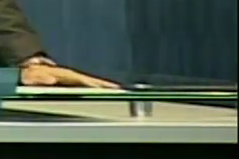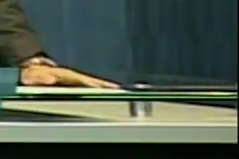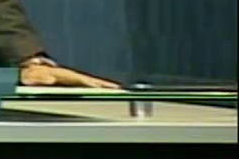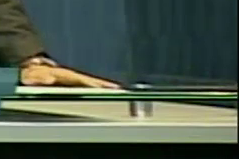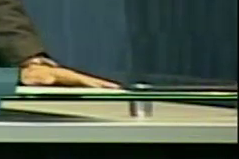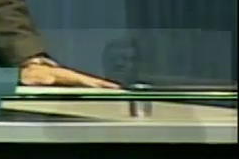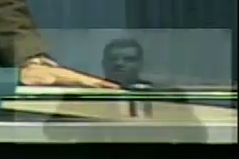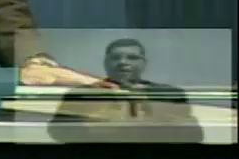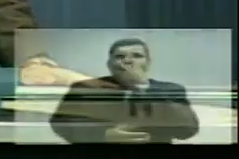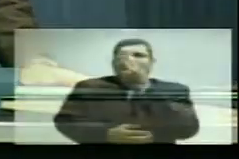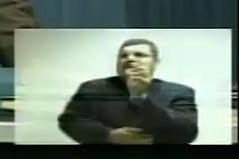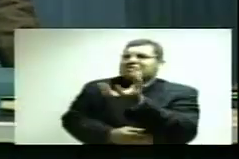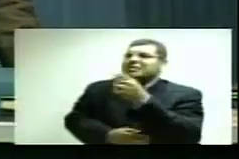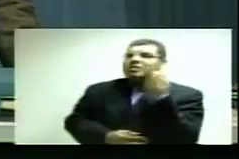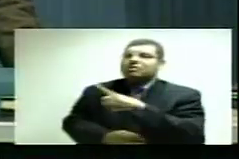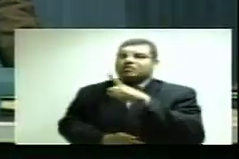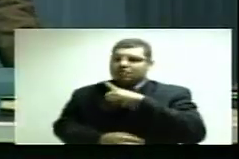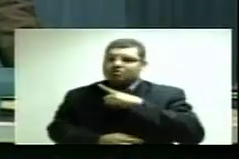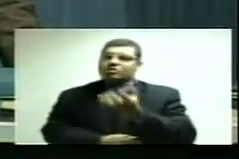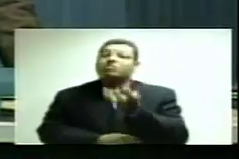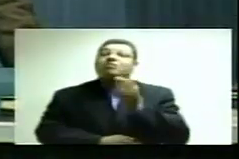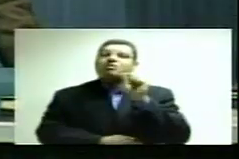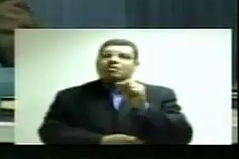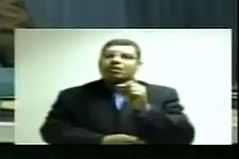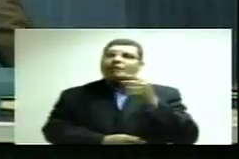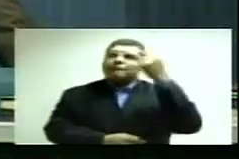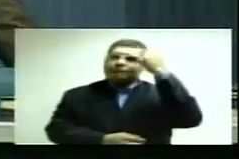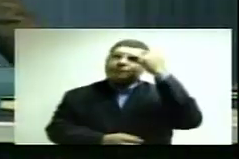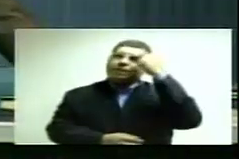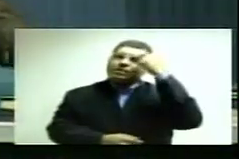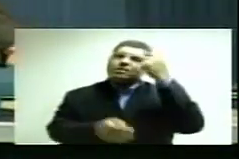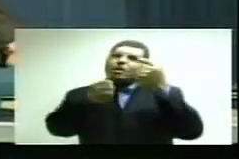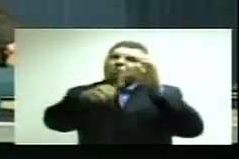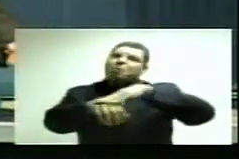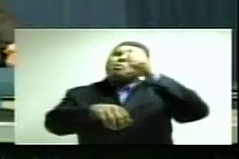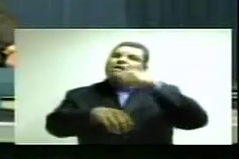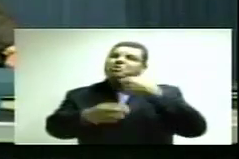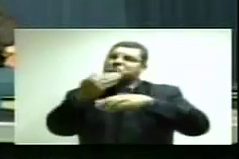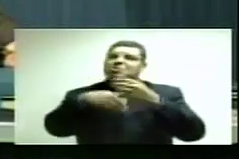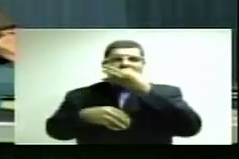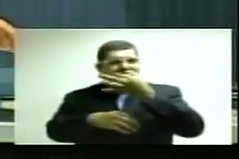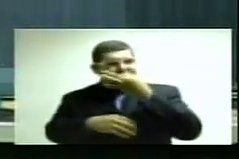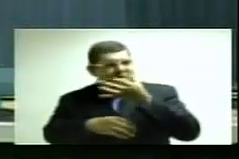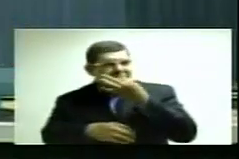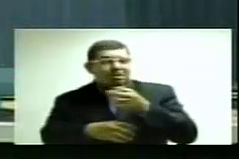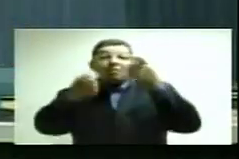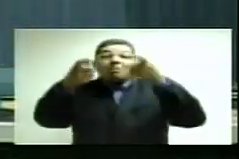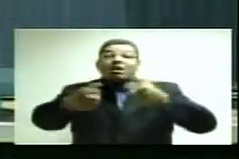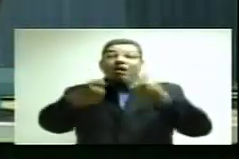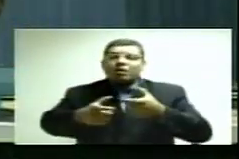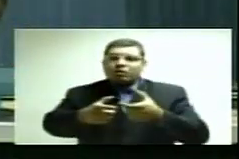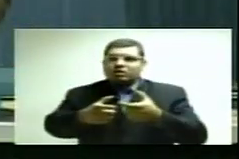Portanto, me parece que nós devemos refletir um pouco mais sobre para